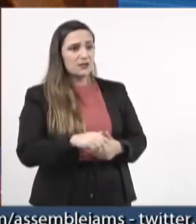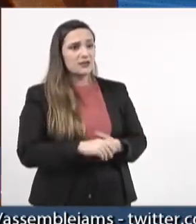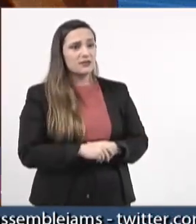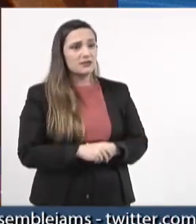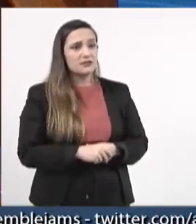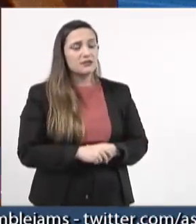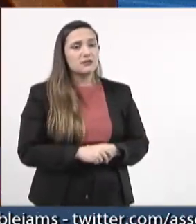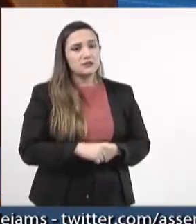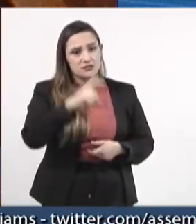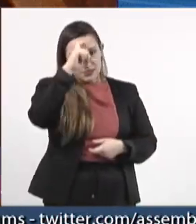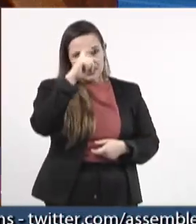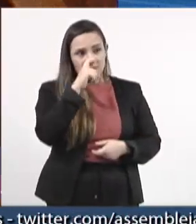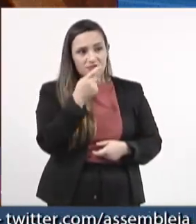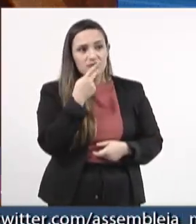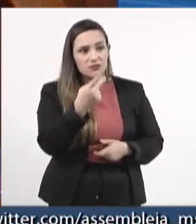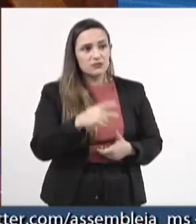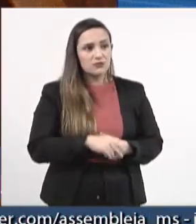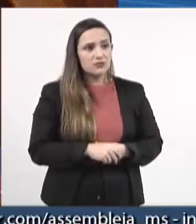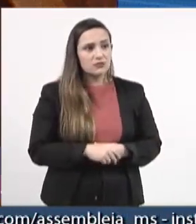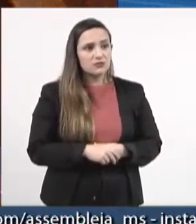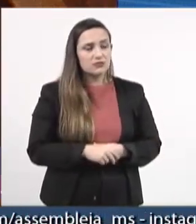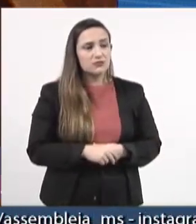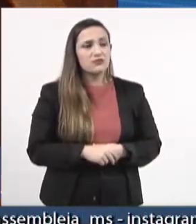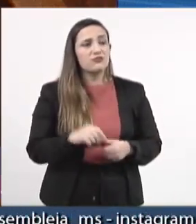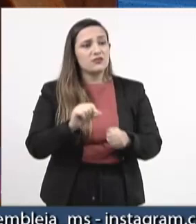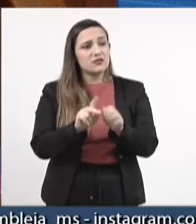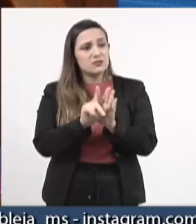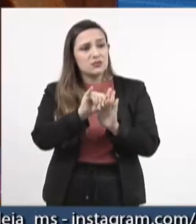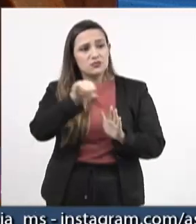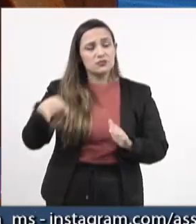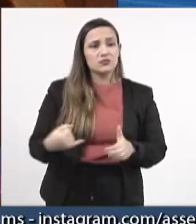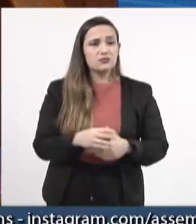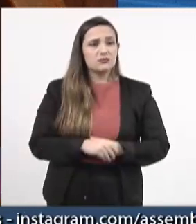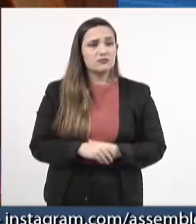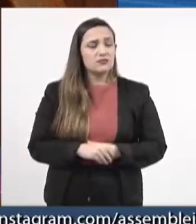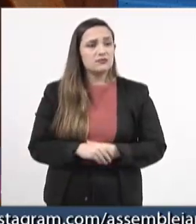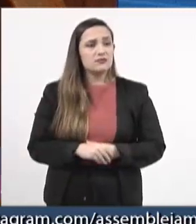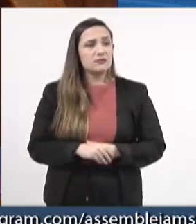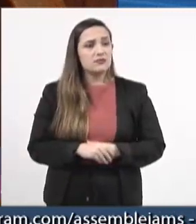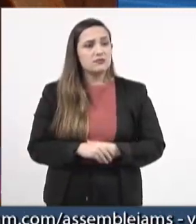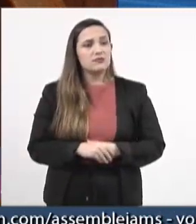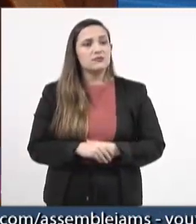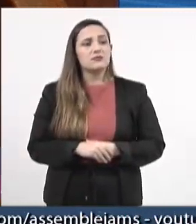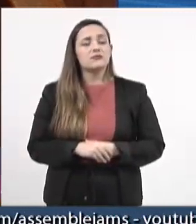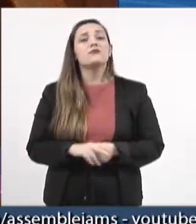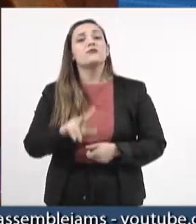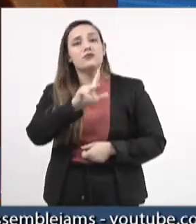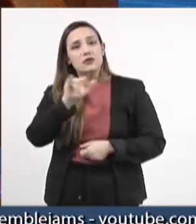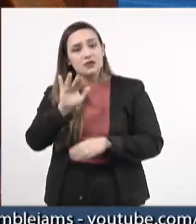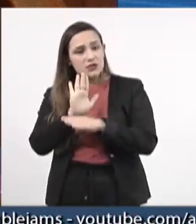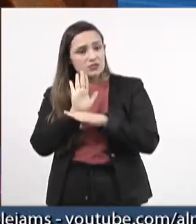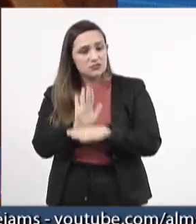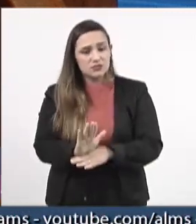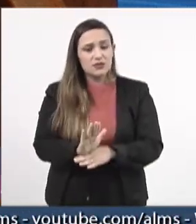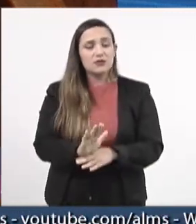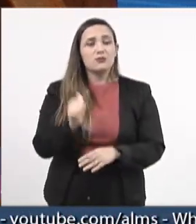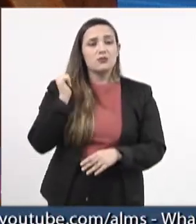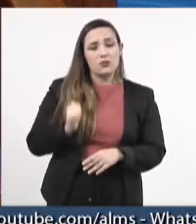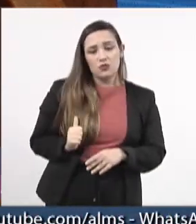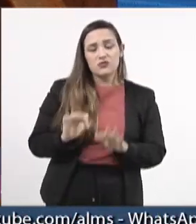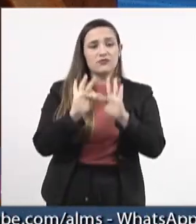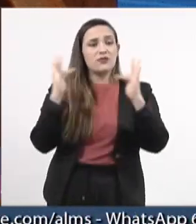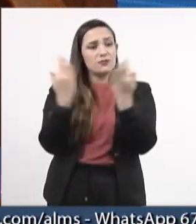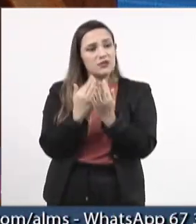o Zeca aqui, está fazendo um programa que vai beneficiar aqueles do Bolsa Família